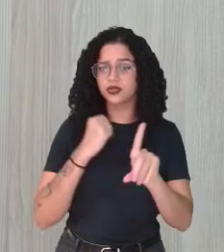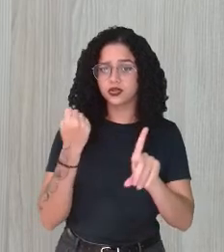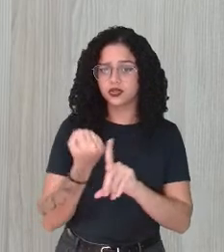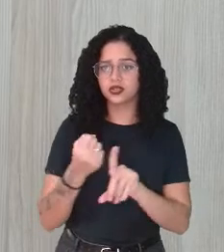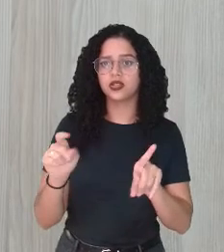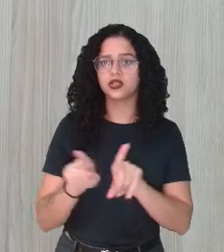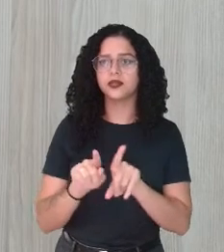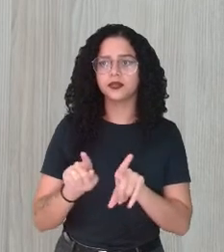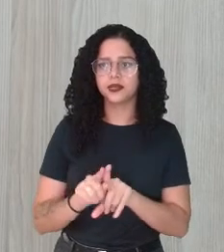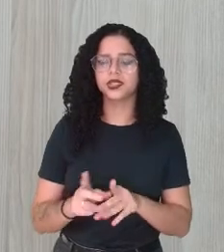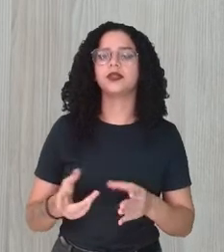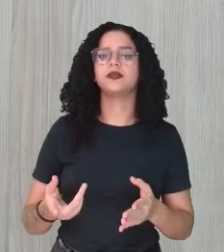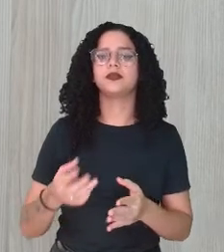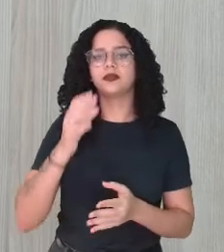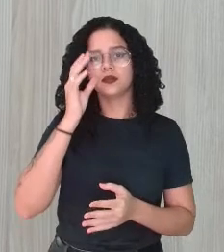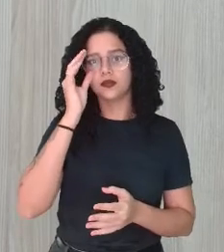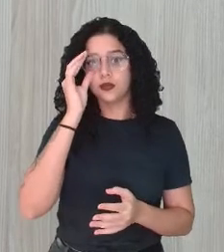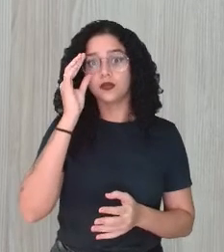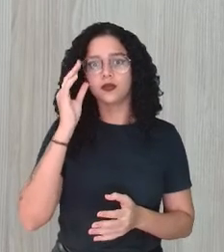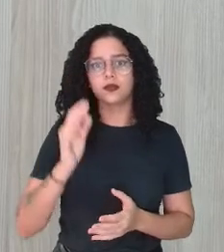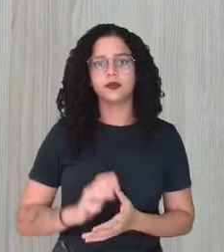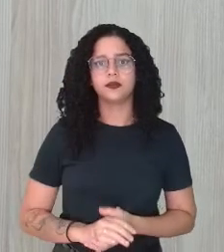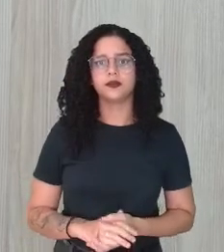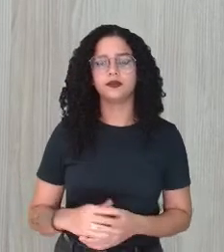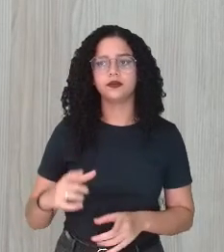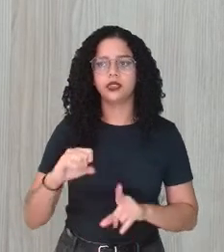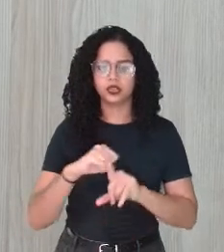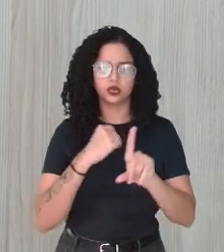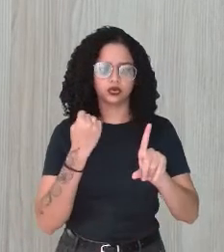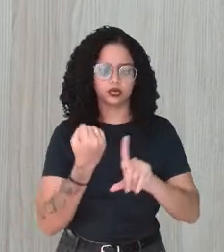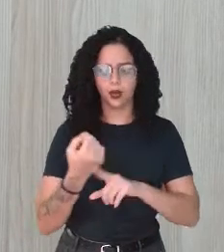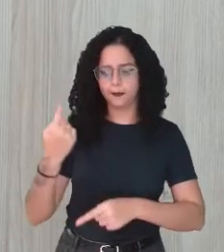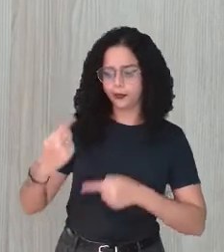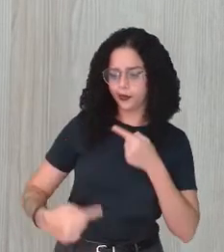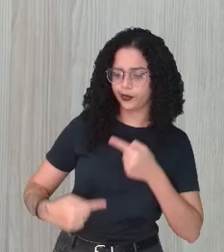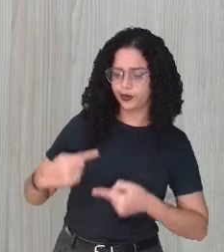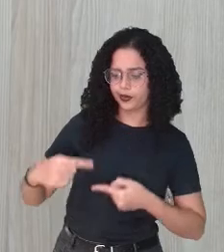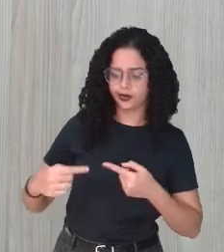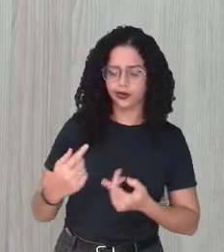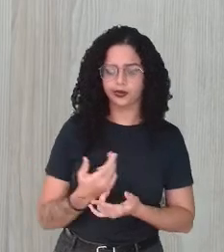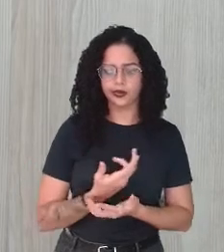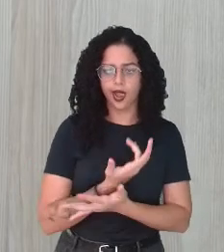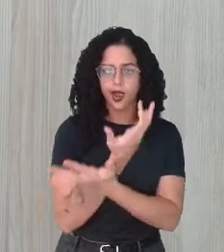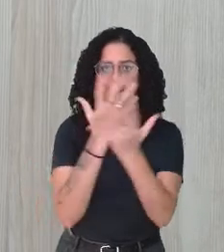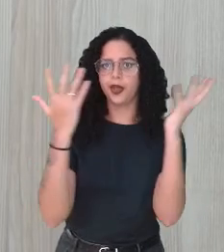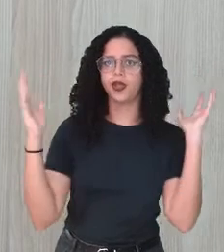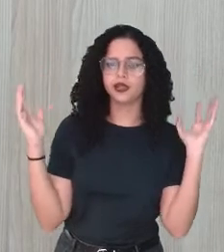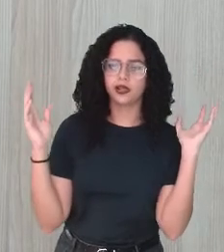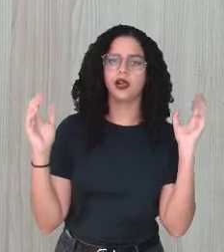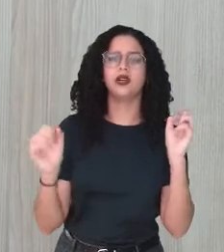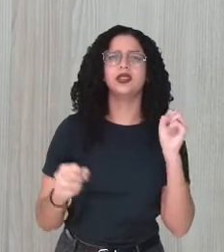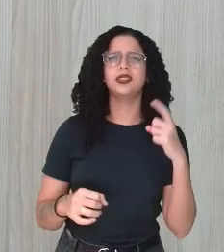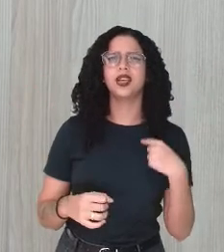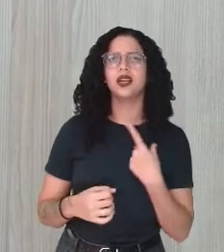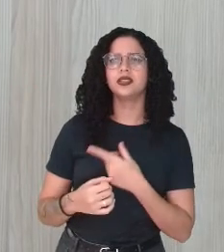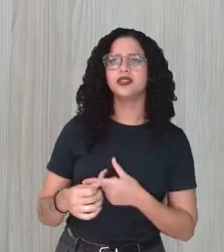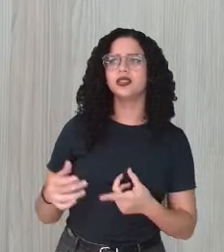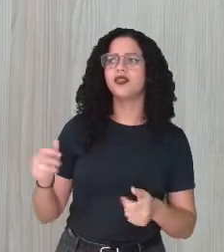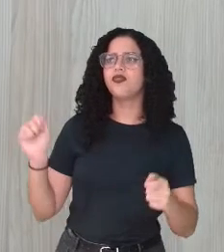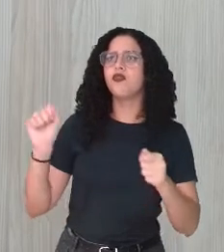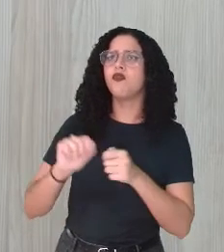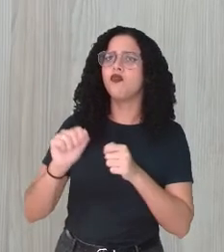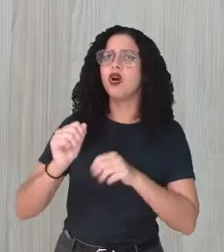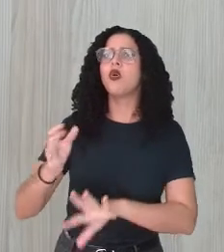sociais, né, com as nossas questões que estão aí, sociais, políticas, ambientais, e se a gente se engaja, se a